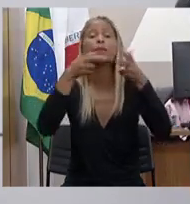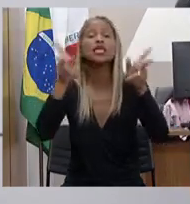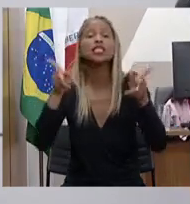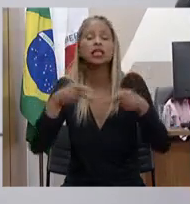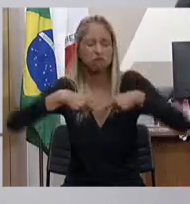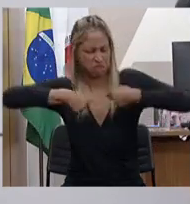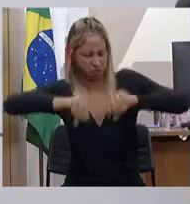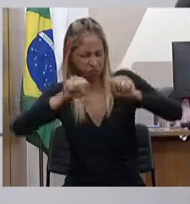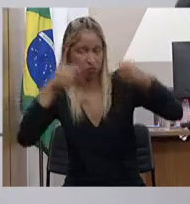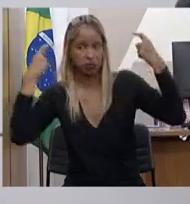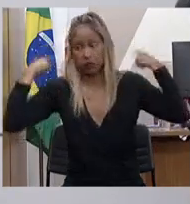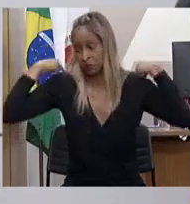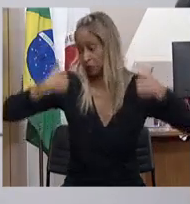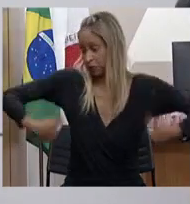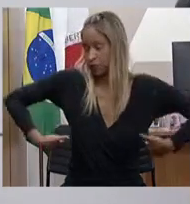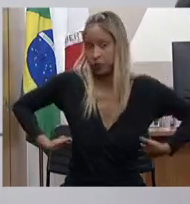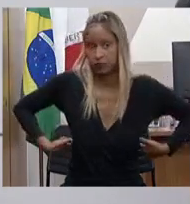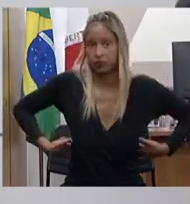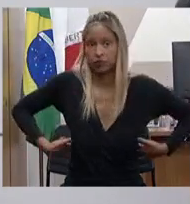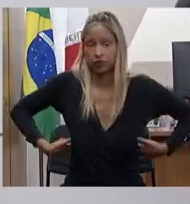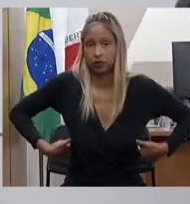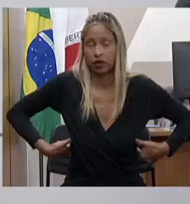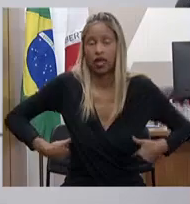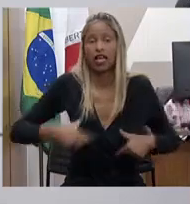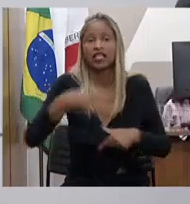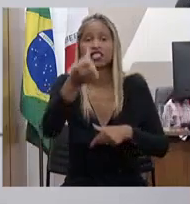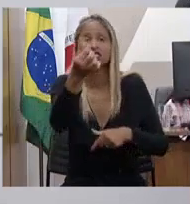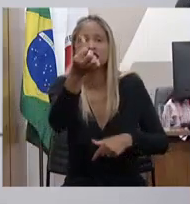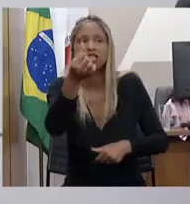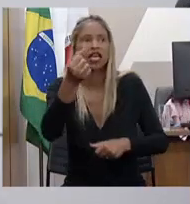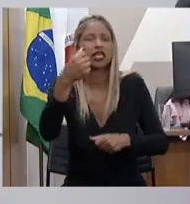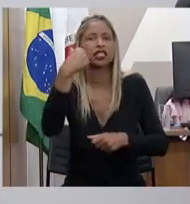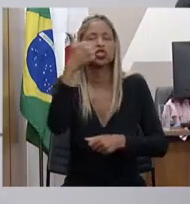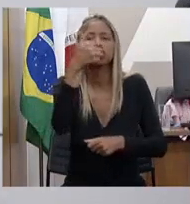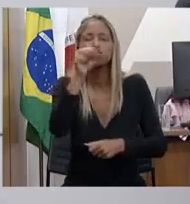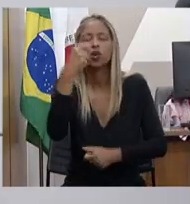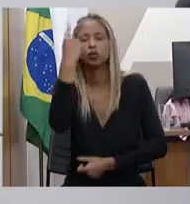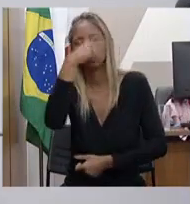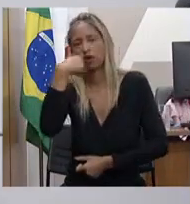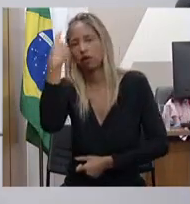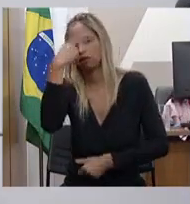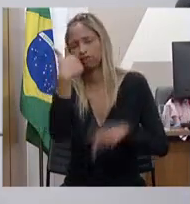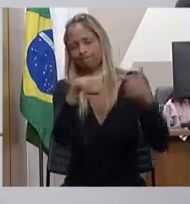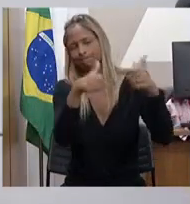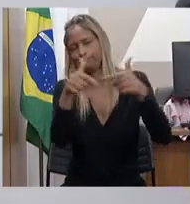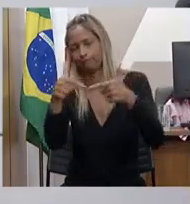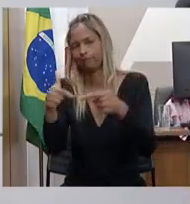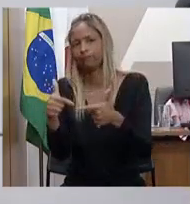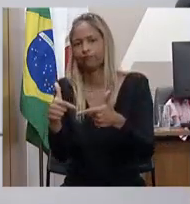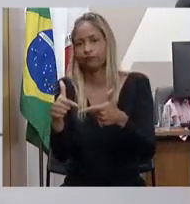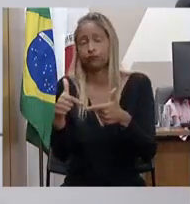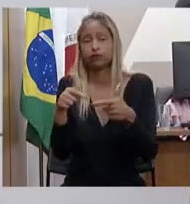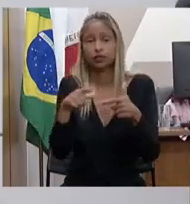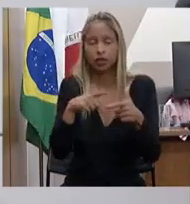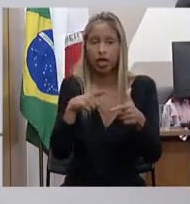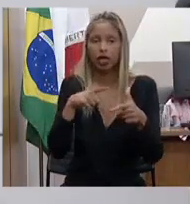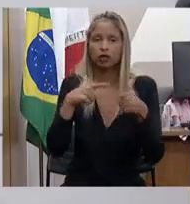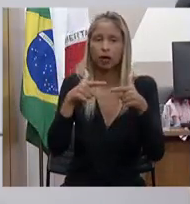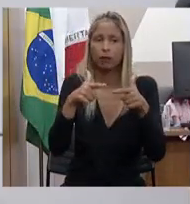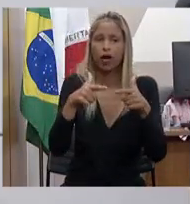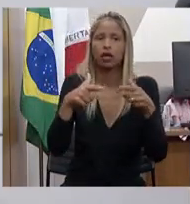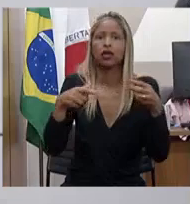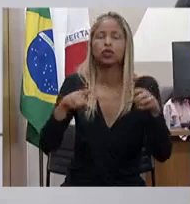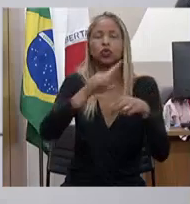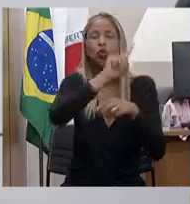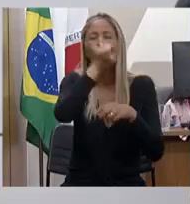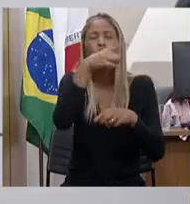Marta E aí a jornada dele é 16 horas 18 horas E aí ele tem um trabalho que é de risco na Cemig